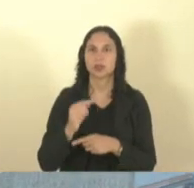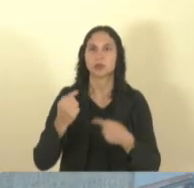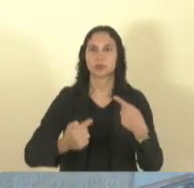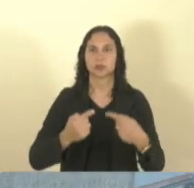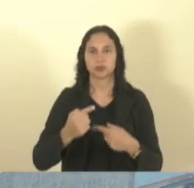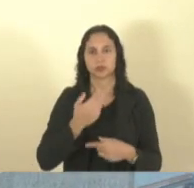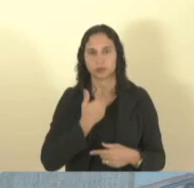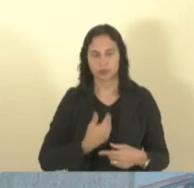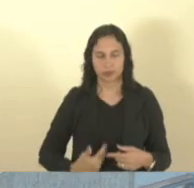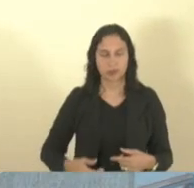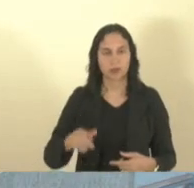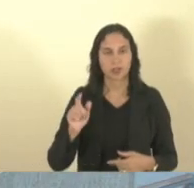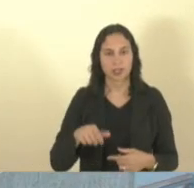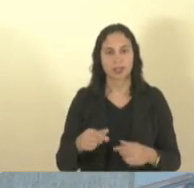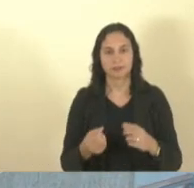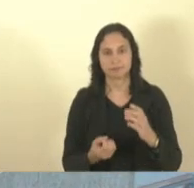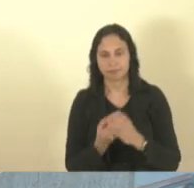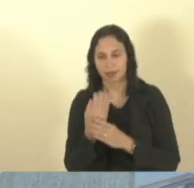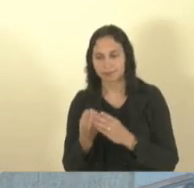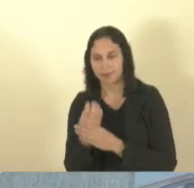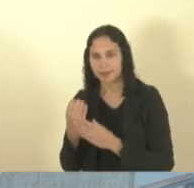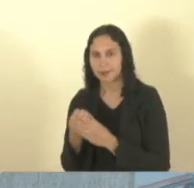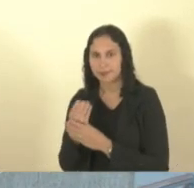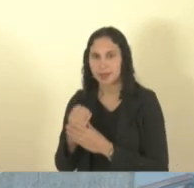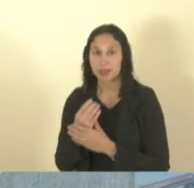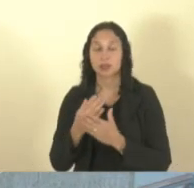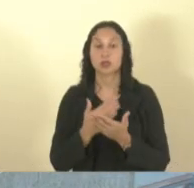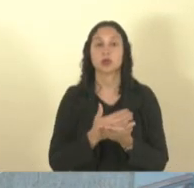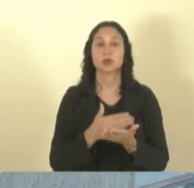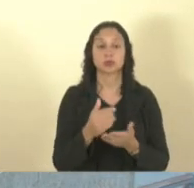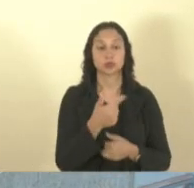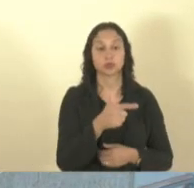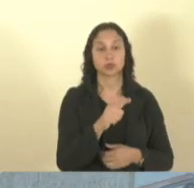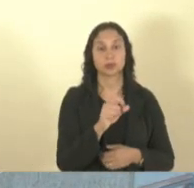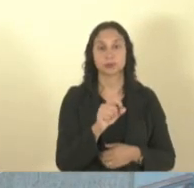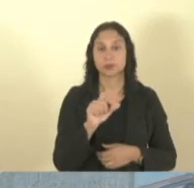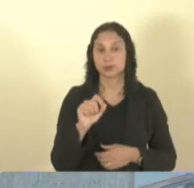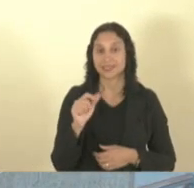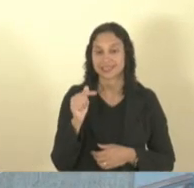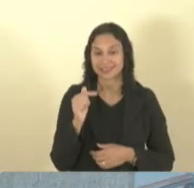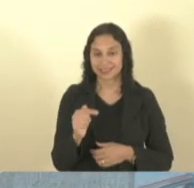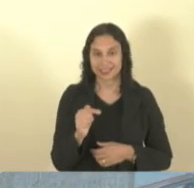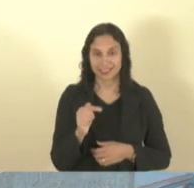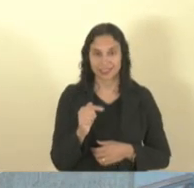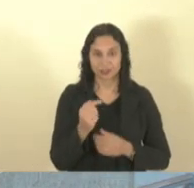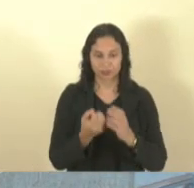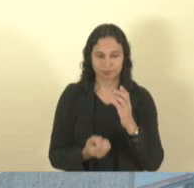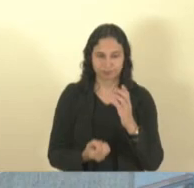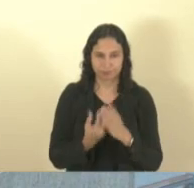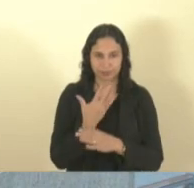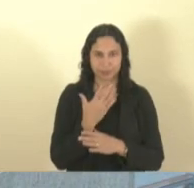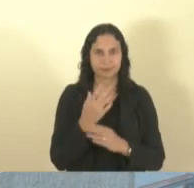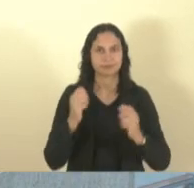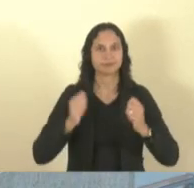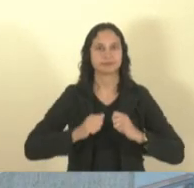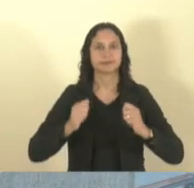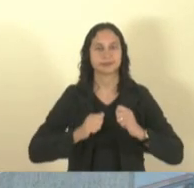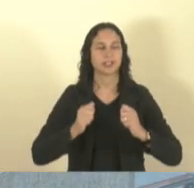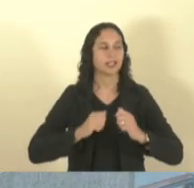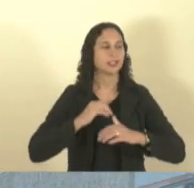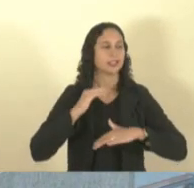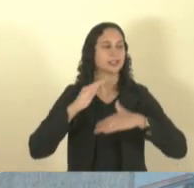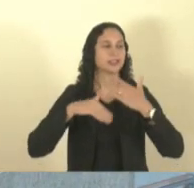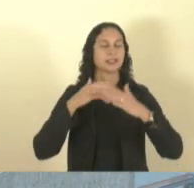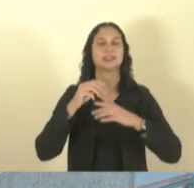e foram carreiras criadas na mesma época, lá em 2007, para que a gente pudesse realmente fazer uma transformação na gestão pública do